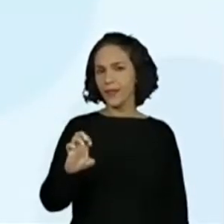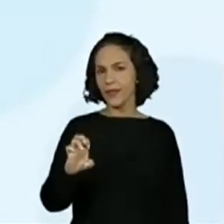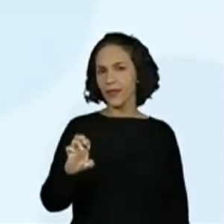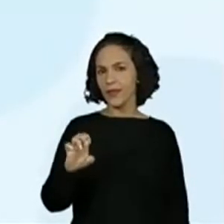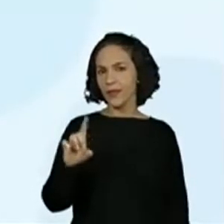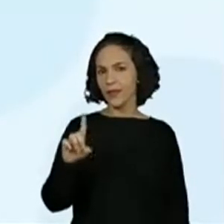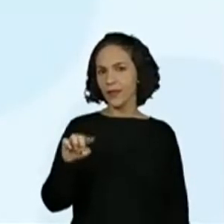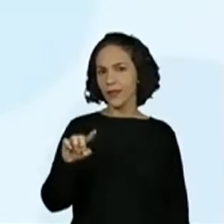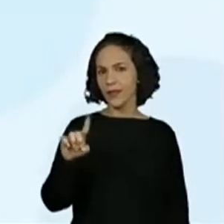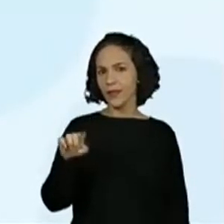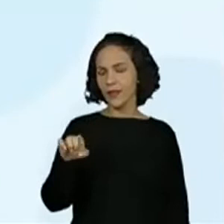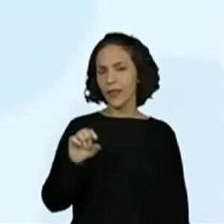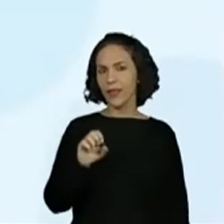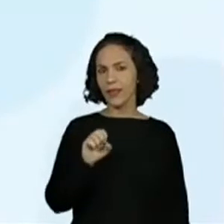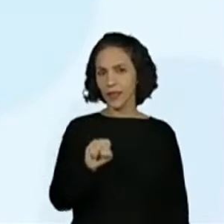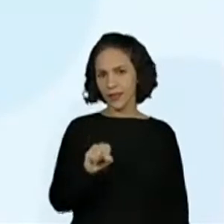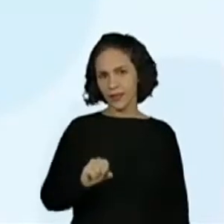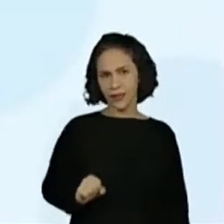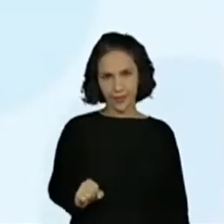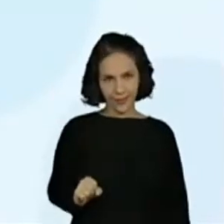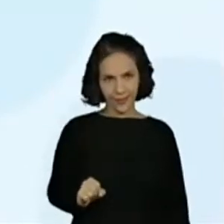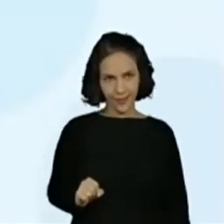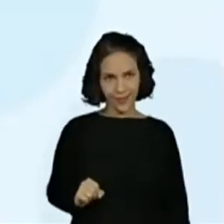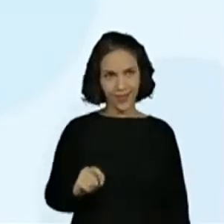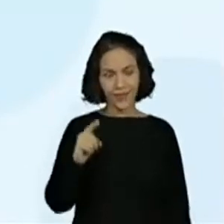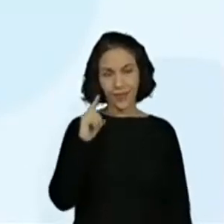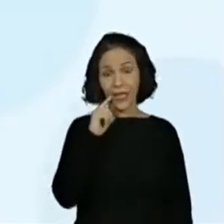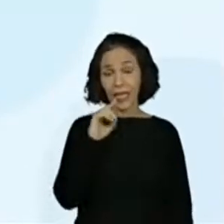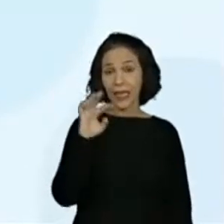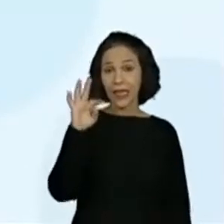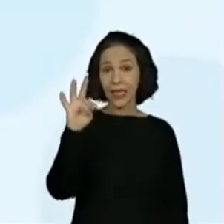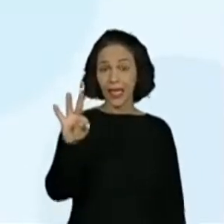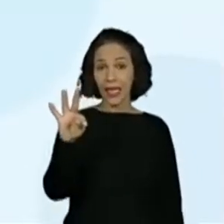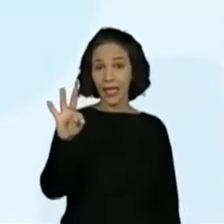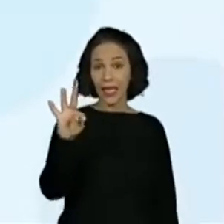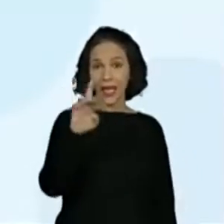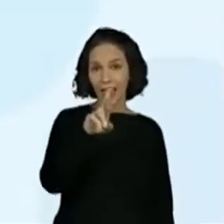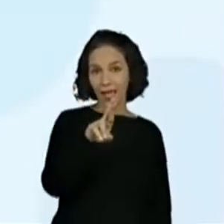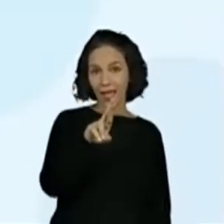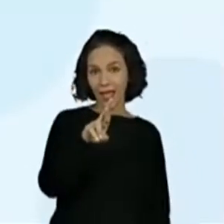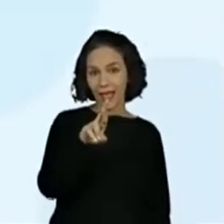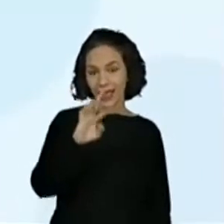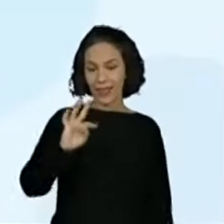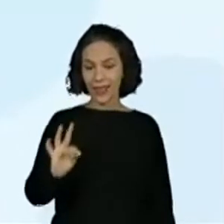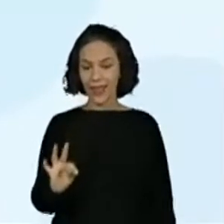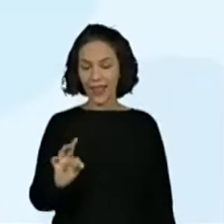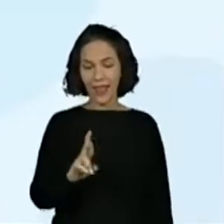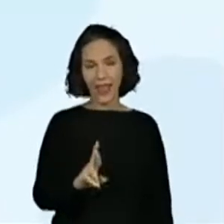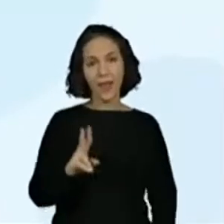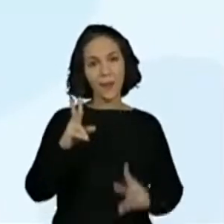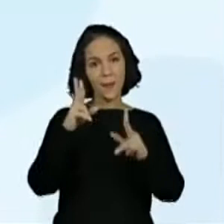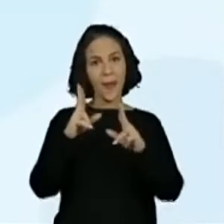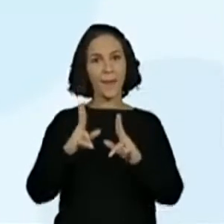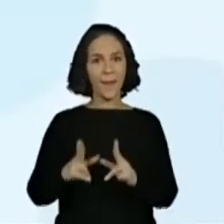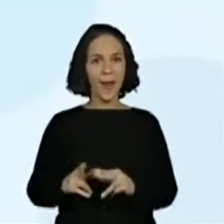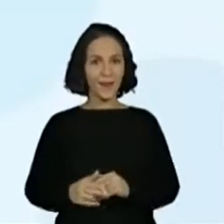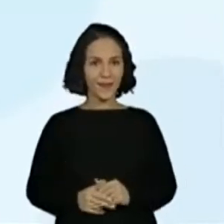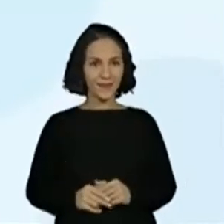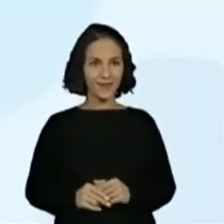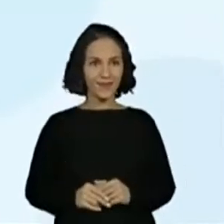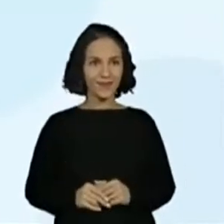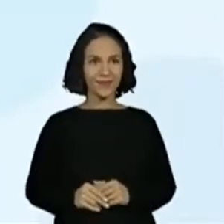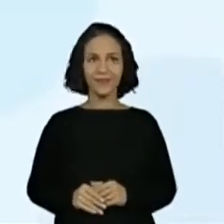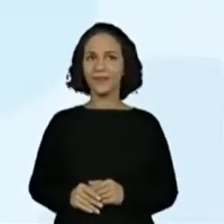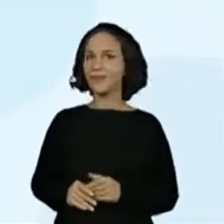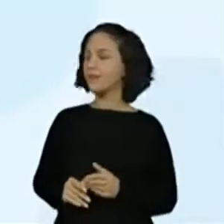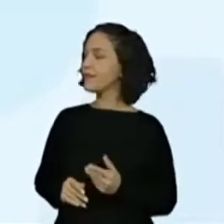primeiras letras são iguais. Mas depois não é 30, e sim 3. Olha, legal, só, e assim